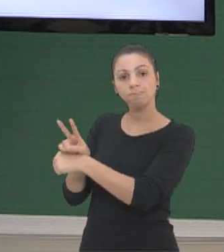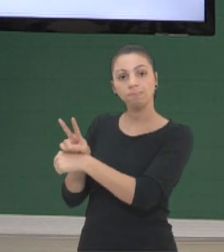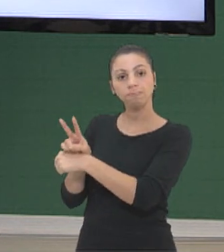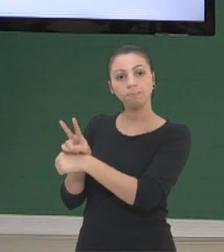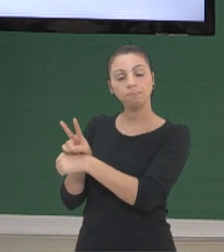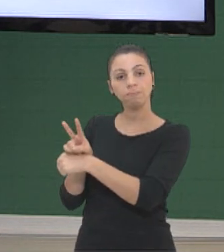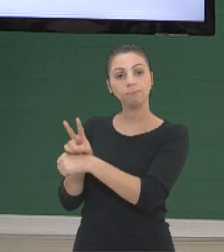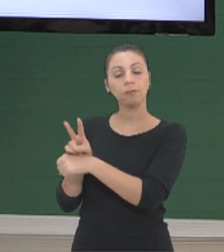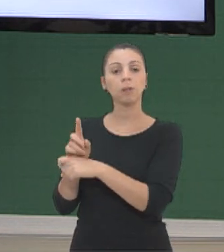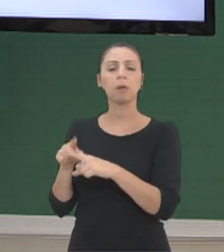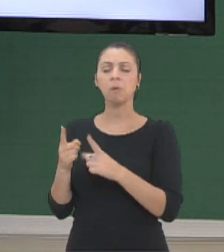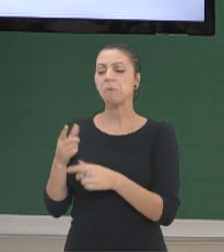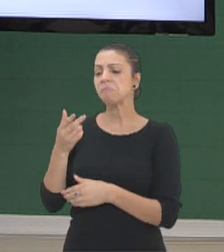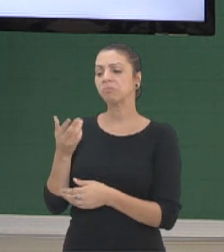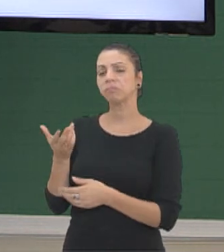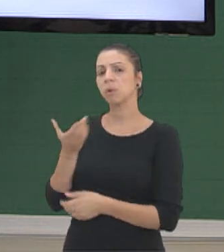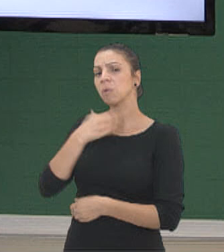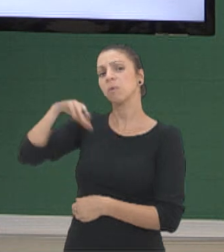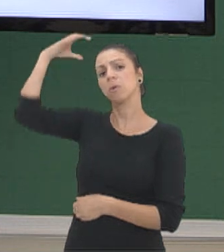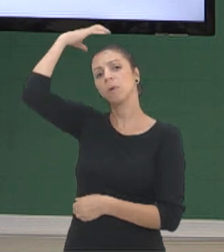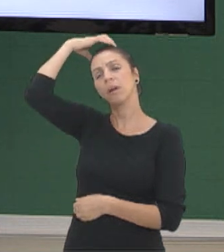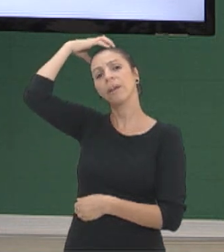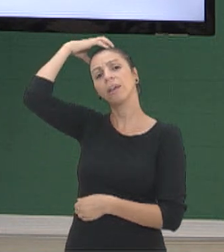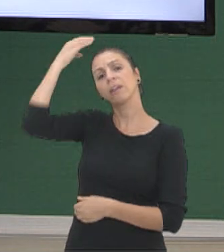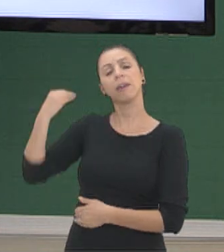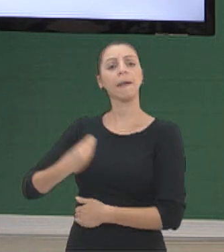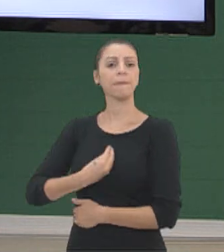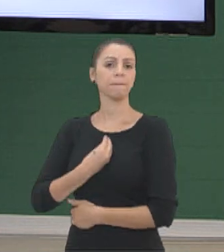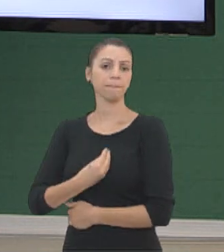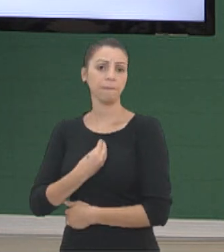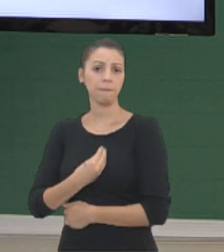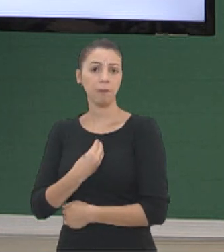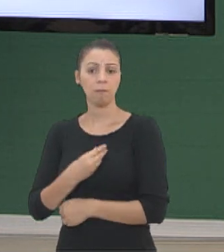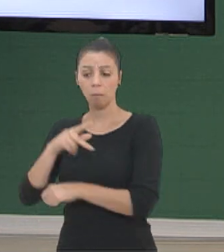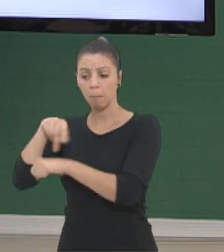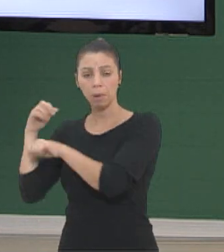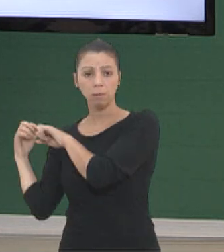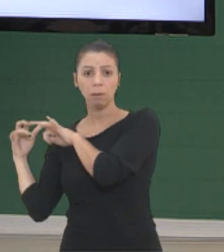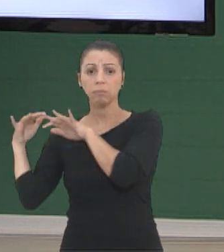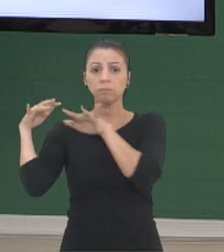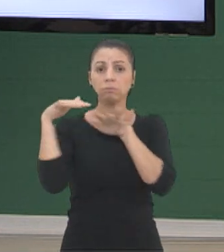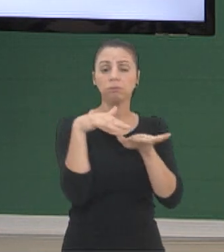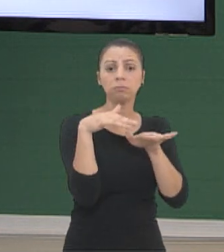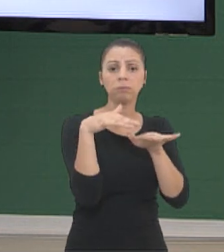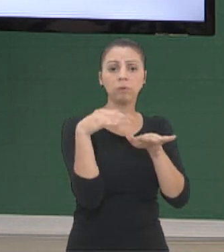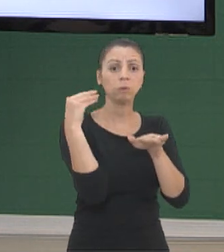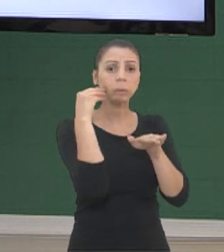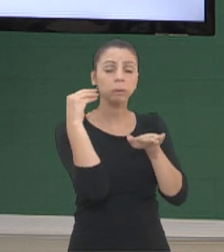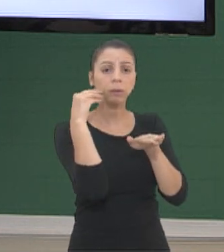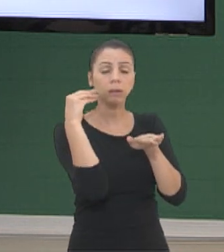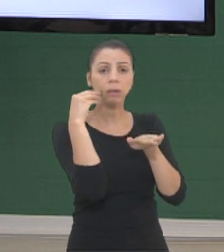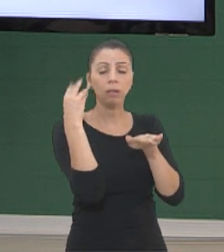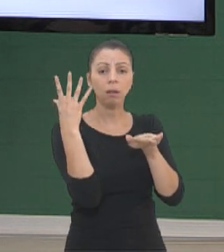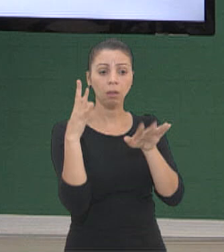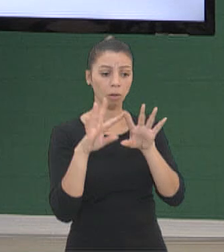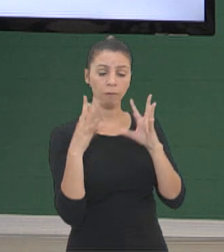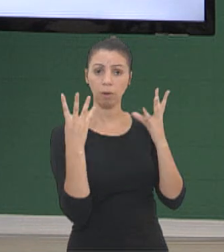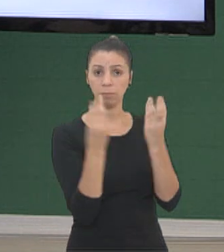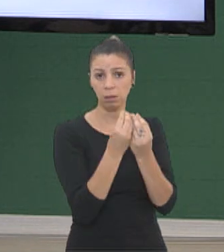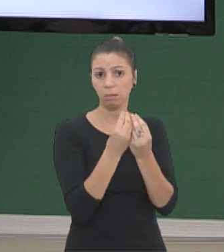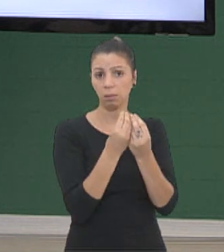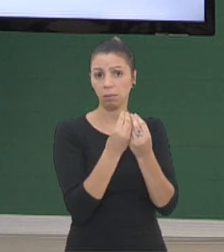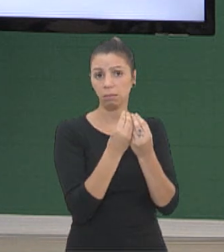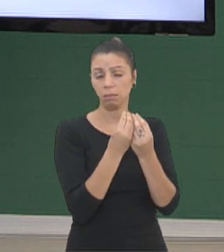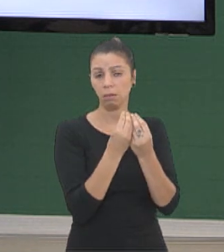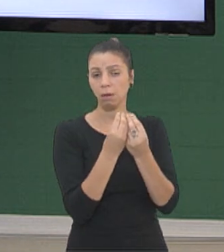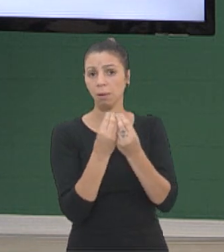rei? Enquanto o rei estiver vivo, os países vão continuar tentando invadir o país, e a sua família inteira, né, estiver viva, para